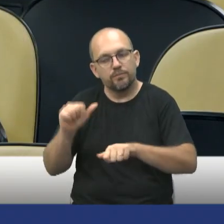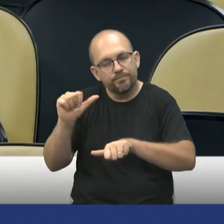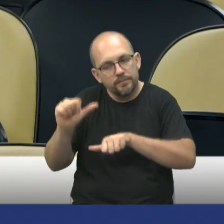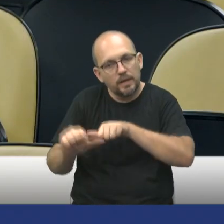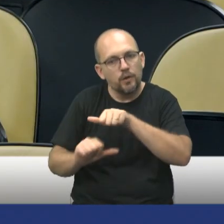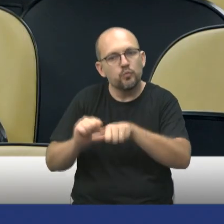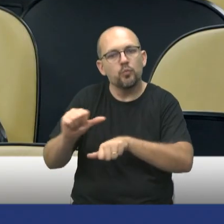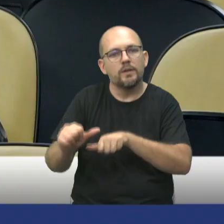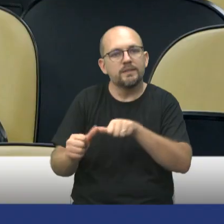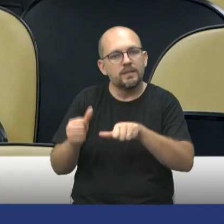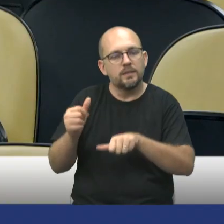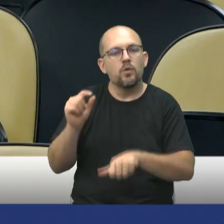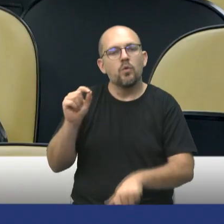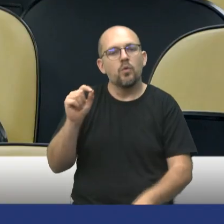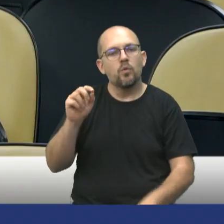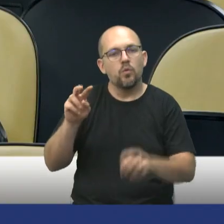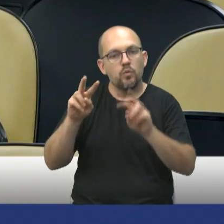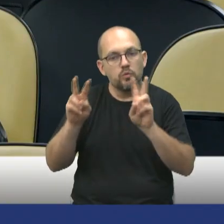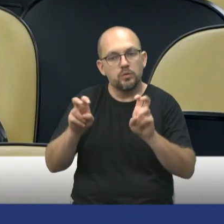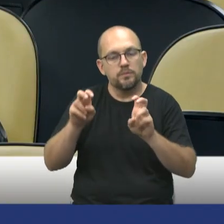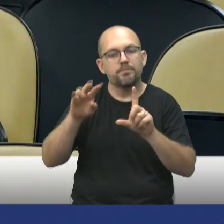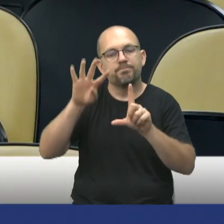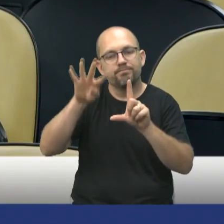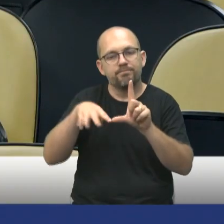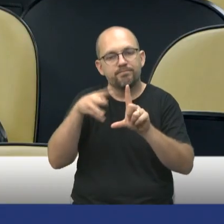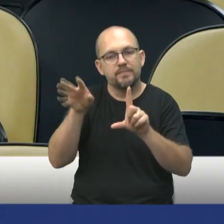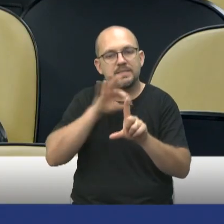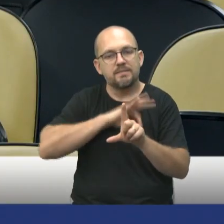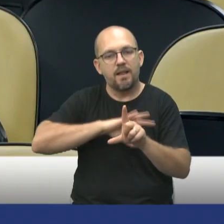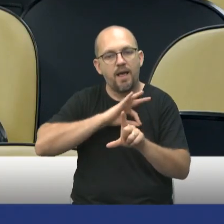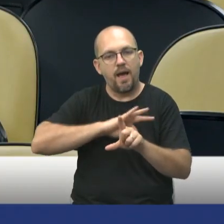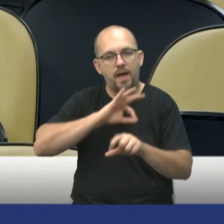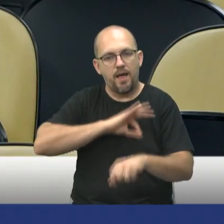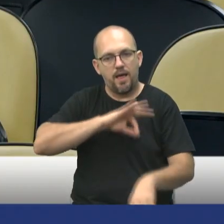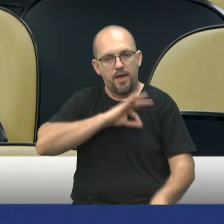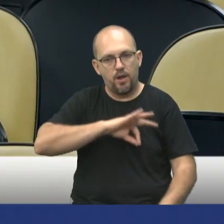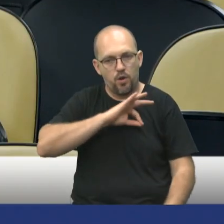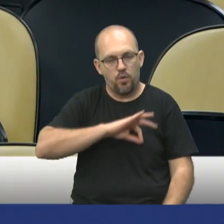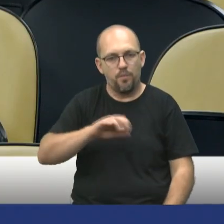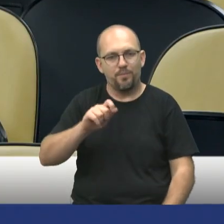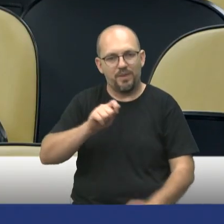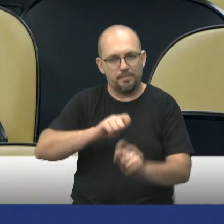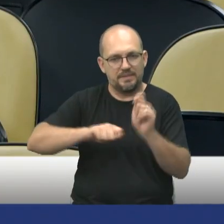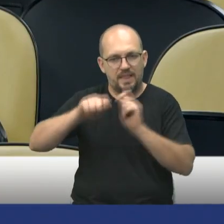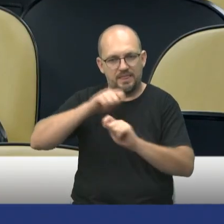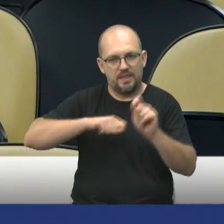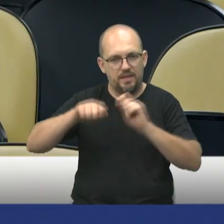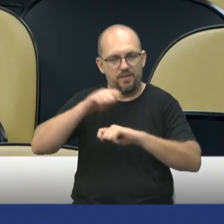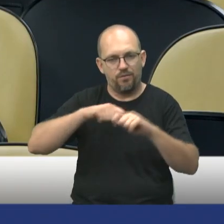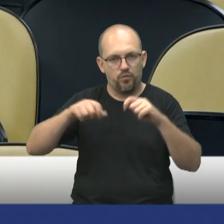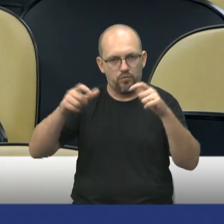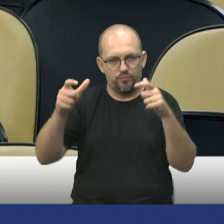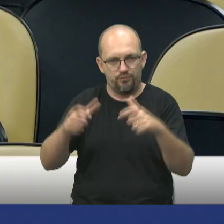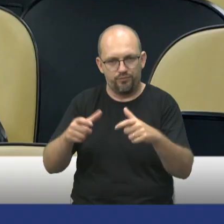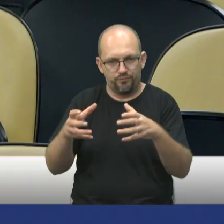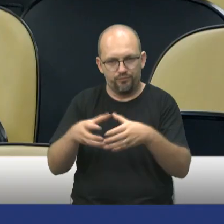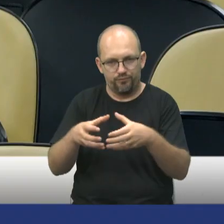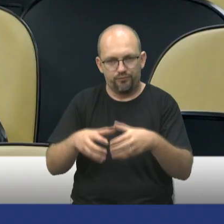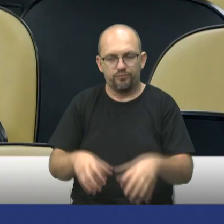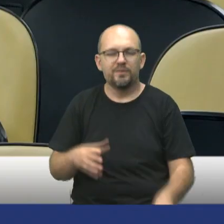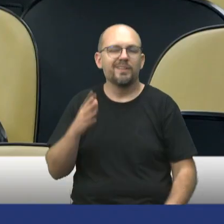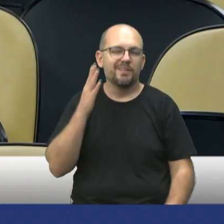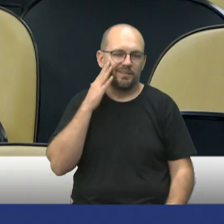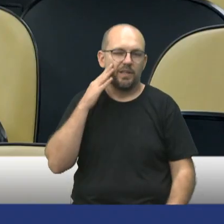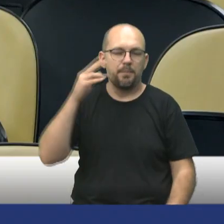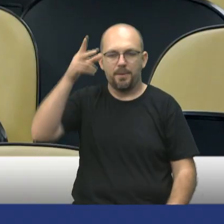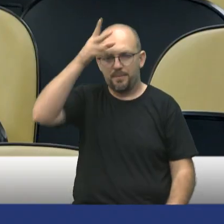atualização, né, da referência dos agentes administrativos. A gente sabe hoje que a Prefeitura fez, né, uma atualização,